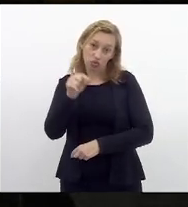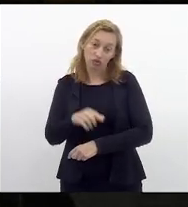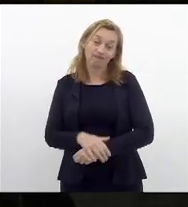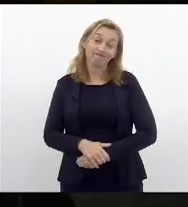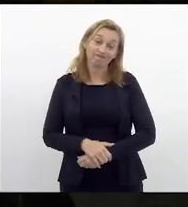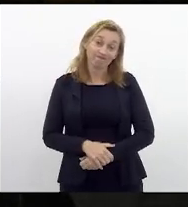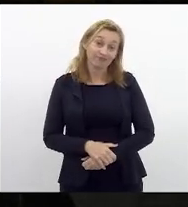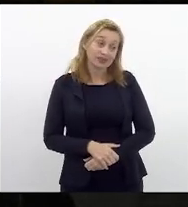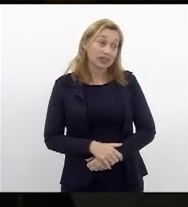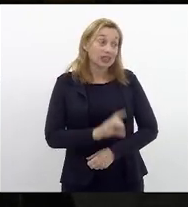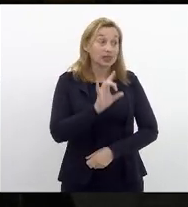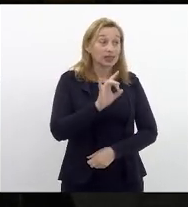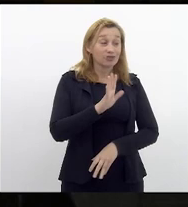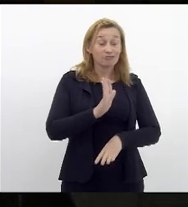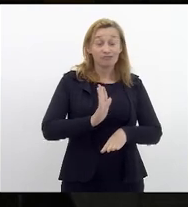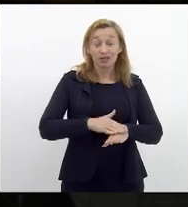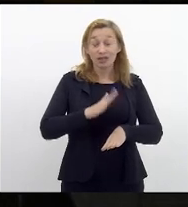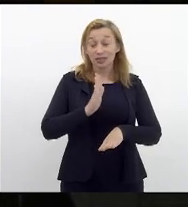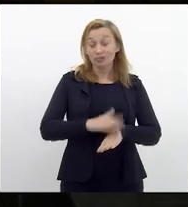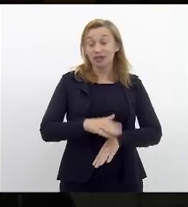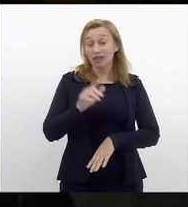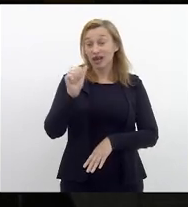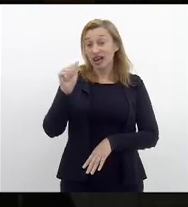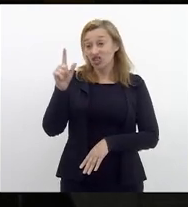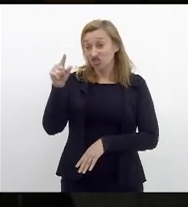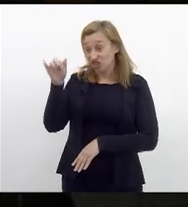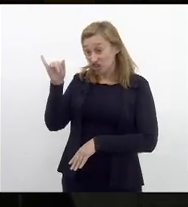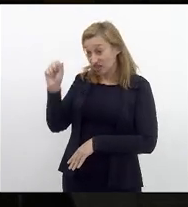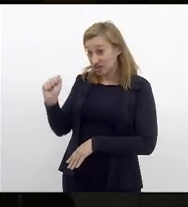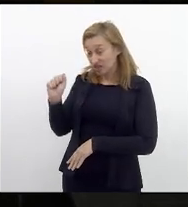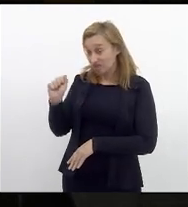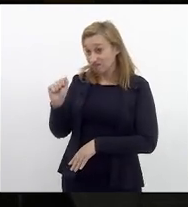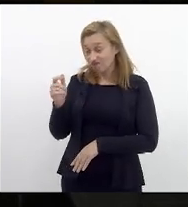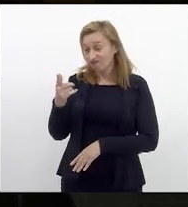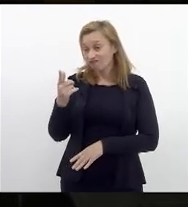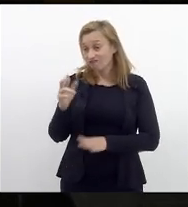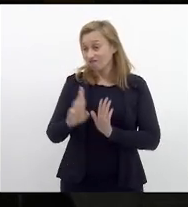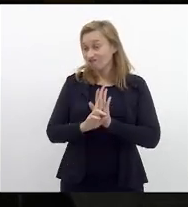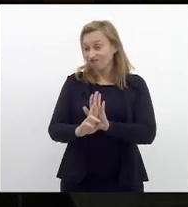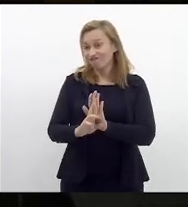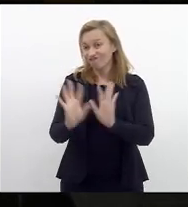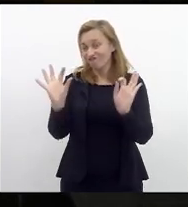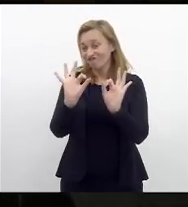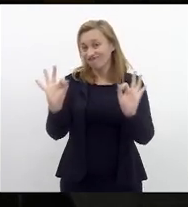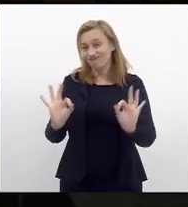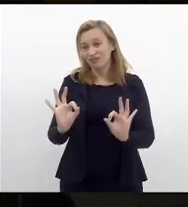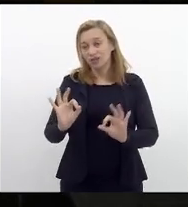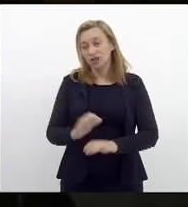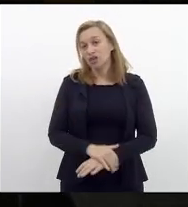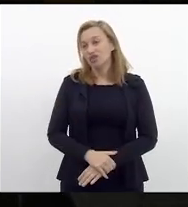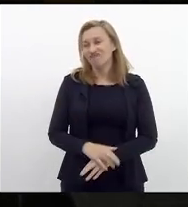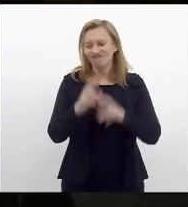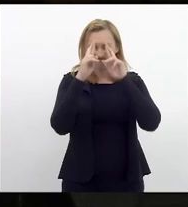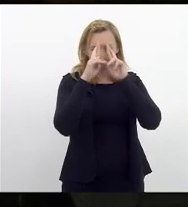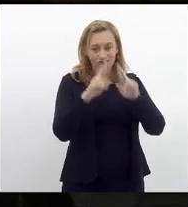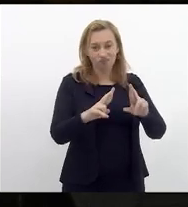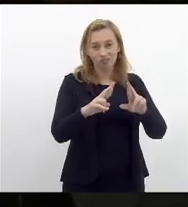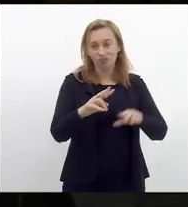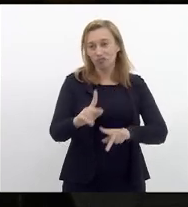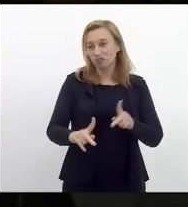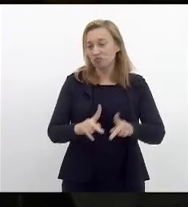que fazem com que cada vez mais as agências não representem nada, não guarde o respeito